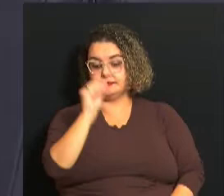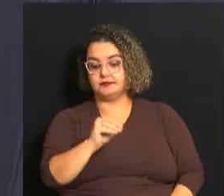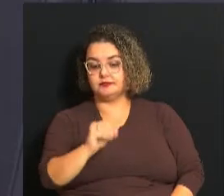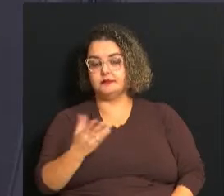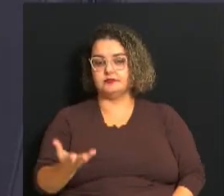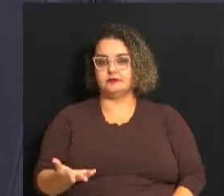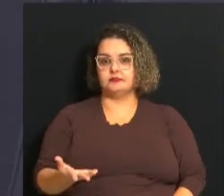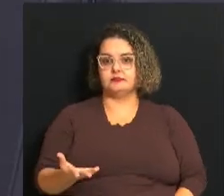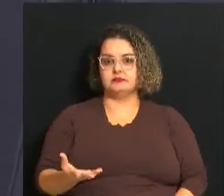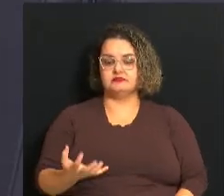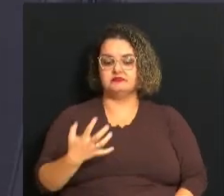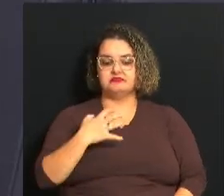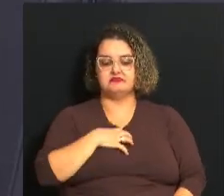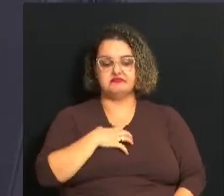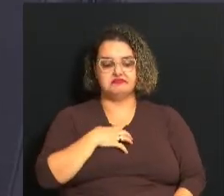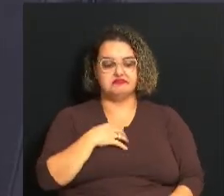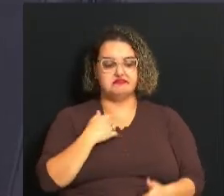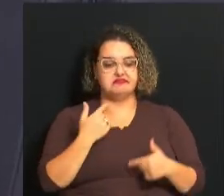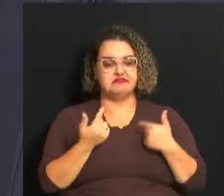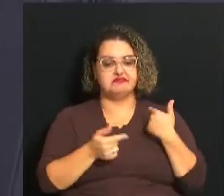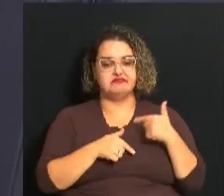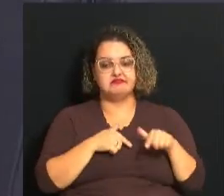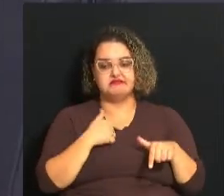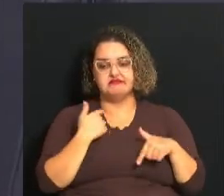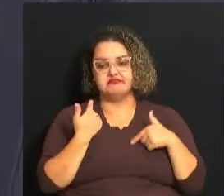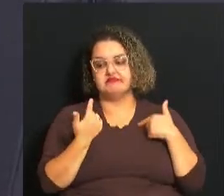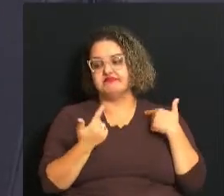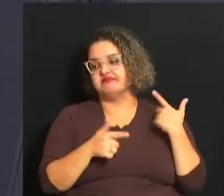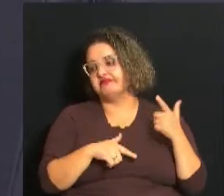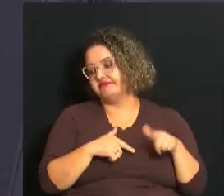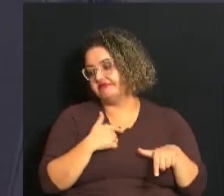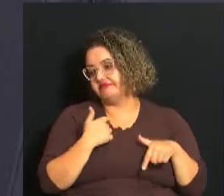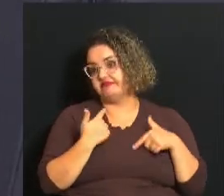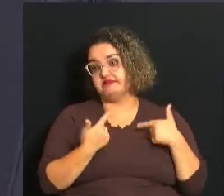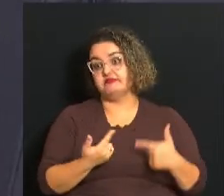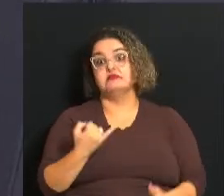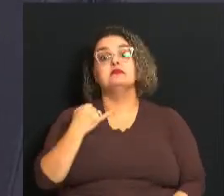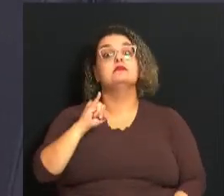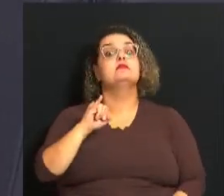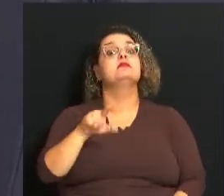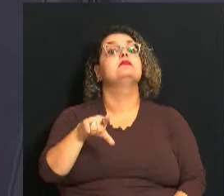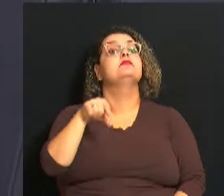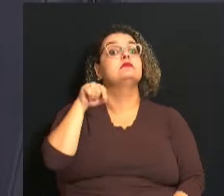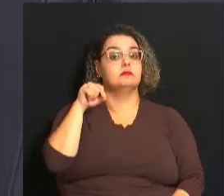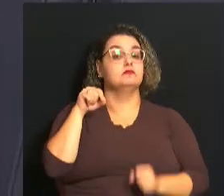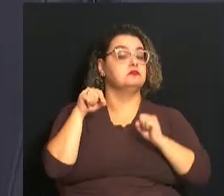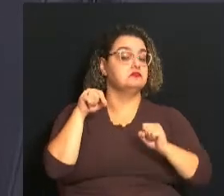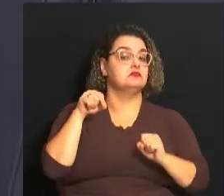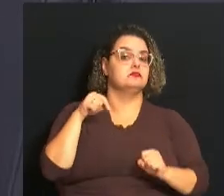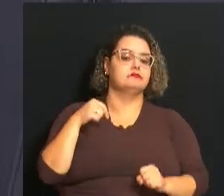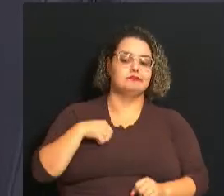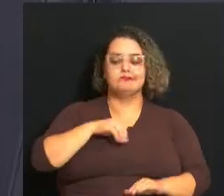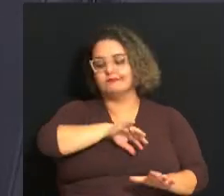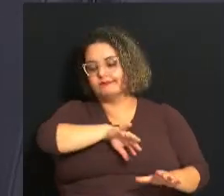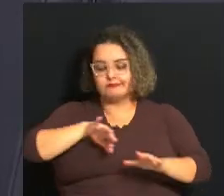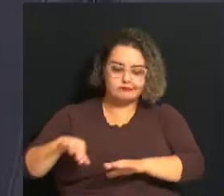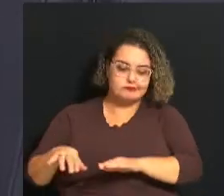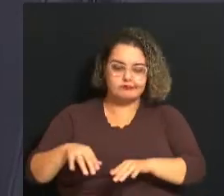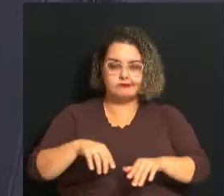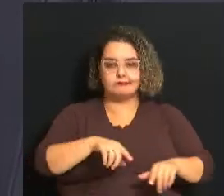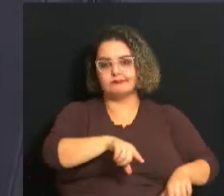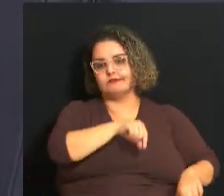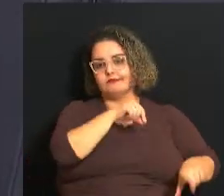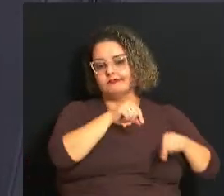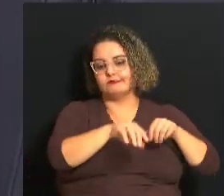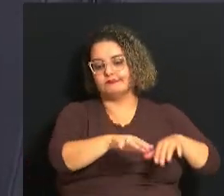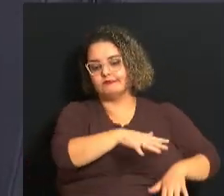enxugando gelo se tivesse para onde ir sairia da educação hoje dedico minha vida desde os 14 anos a